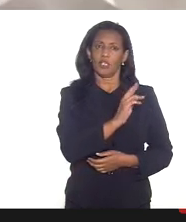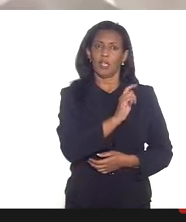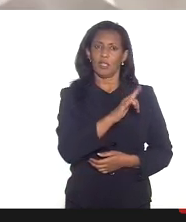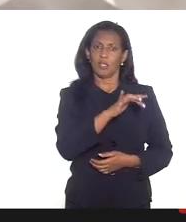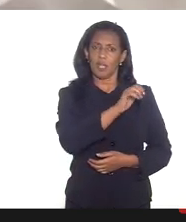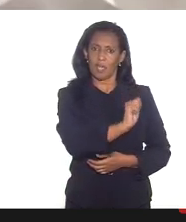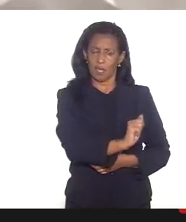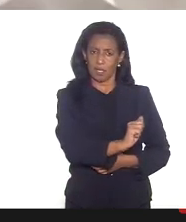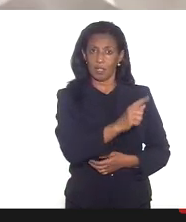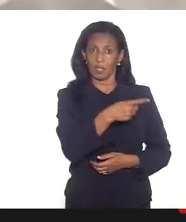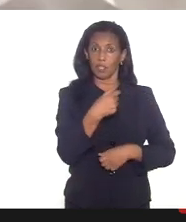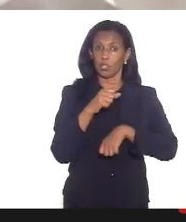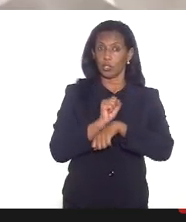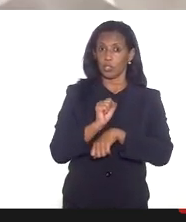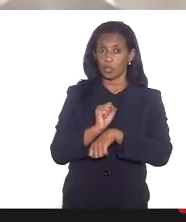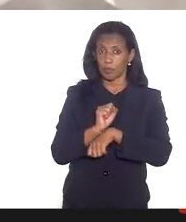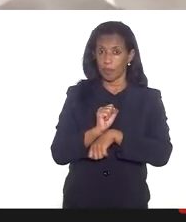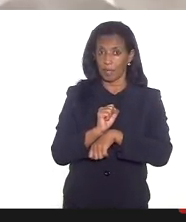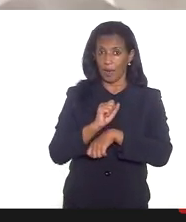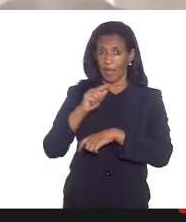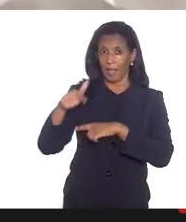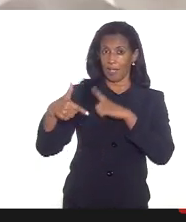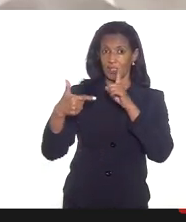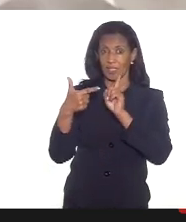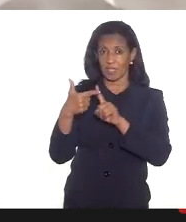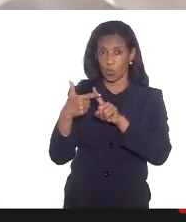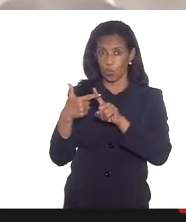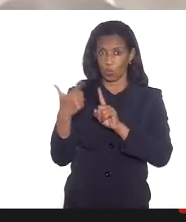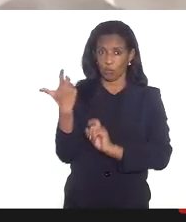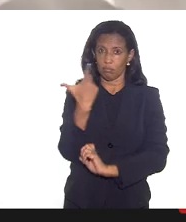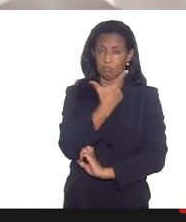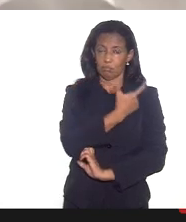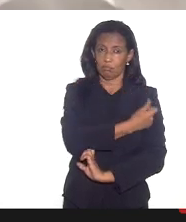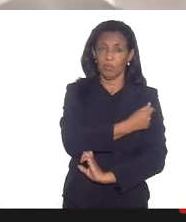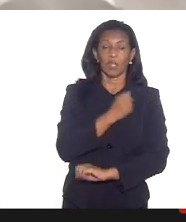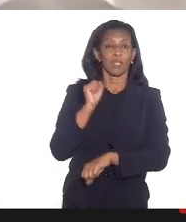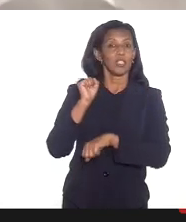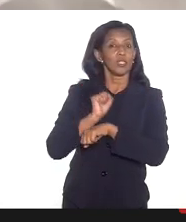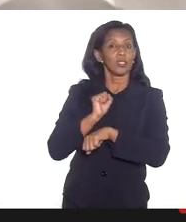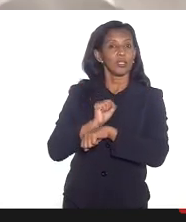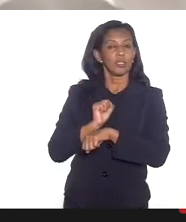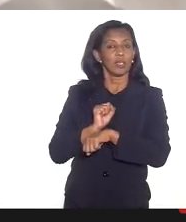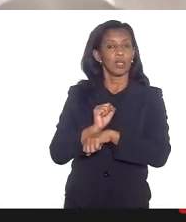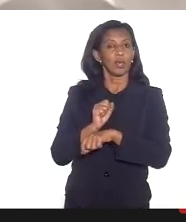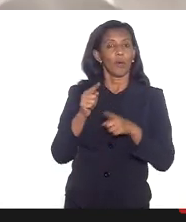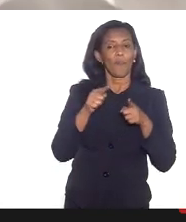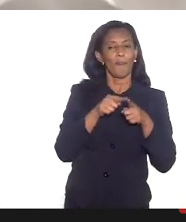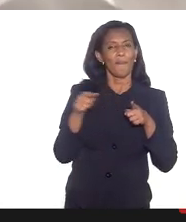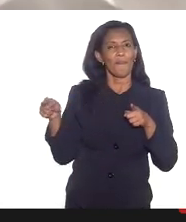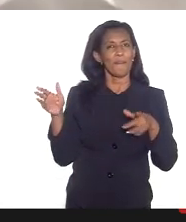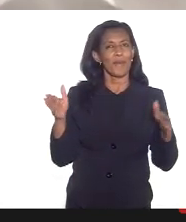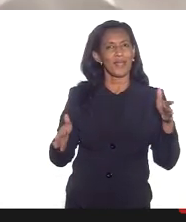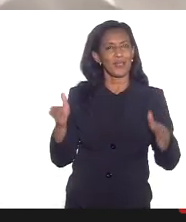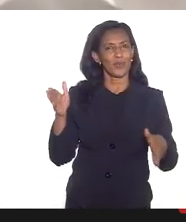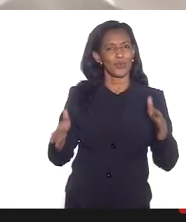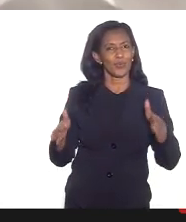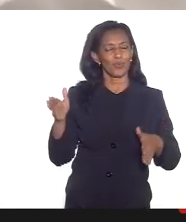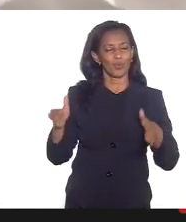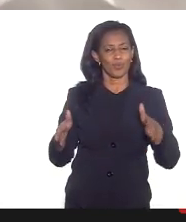desligar uma guardar para tomar a segunda dose é deverão aguardar o período de gestação